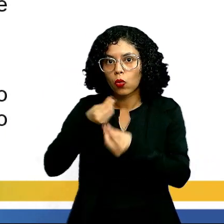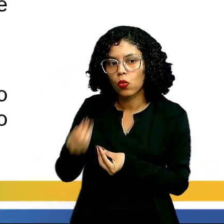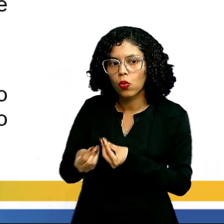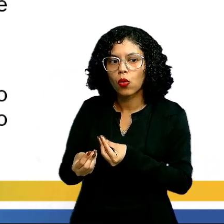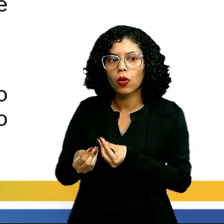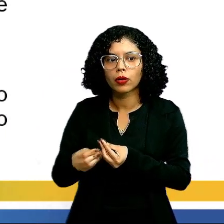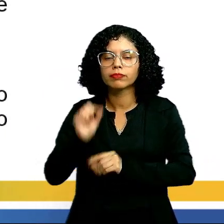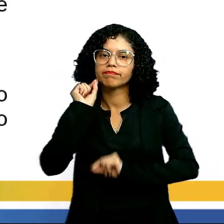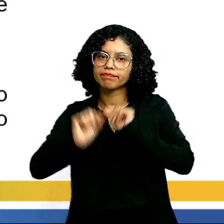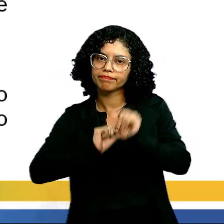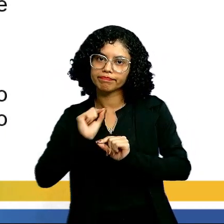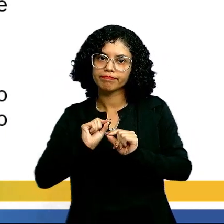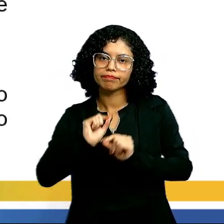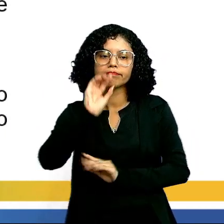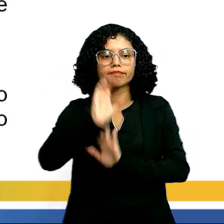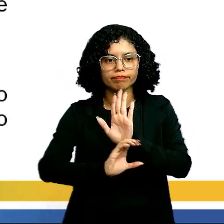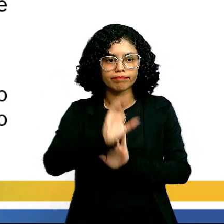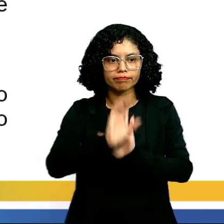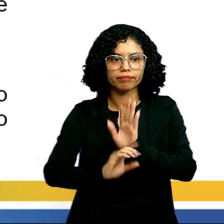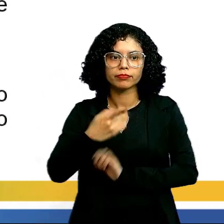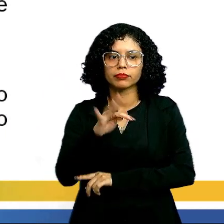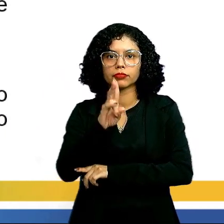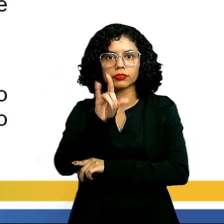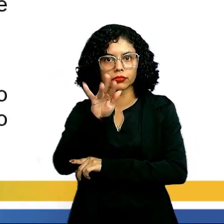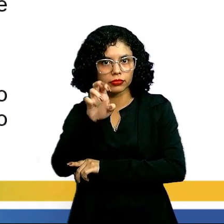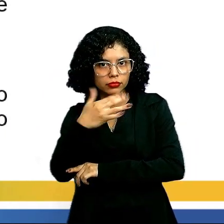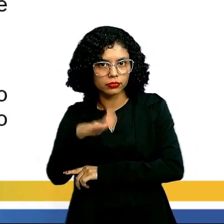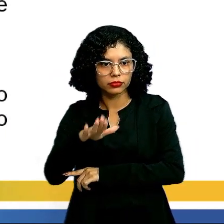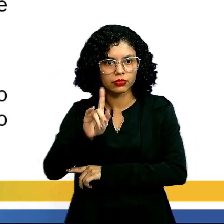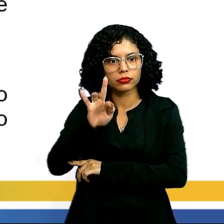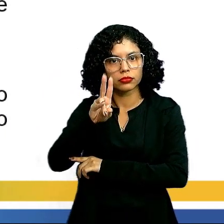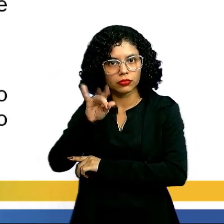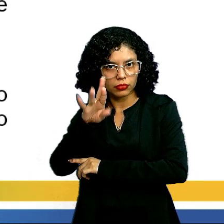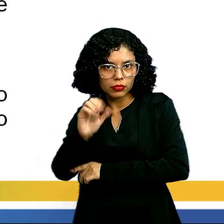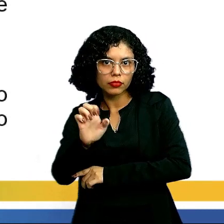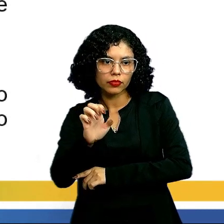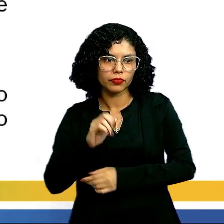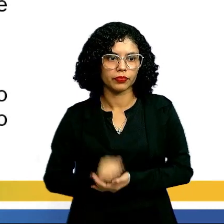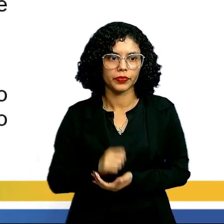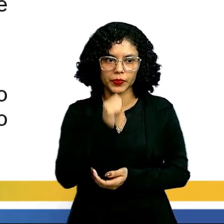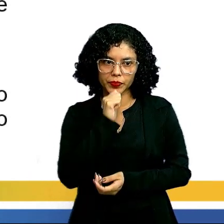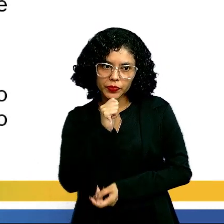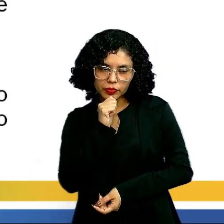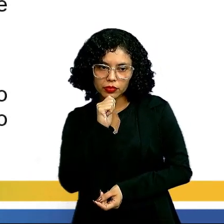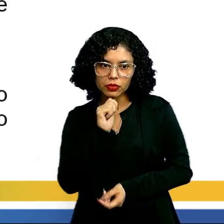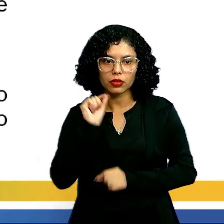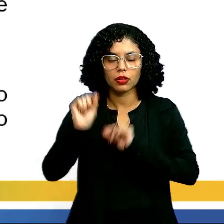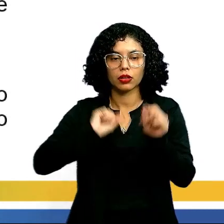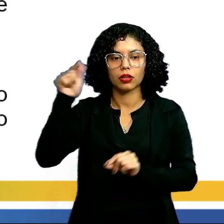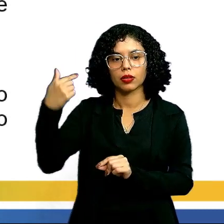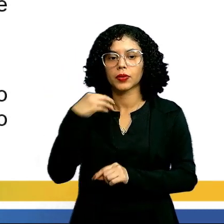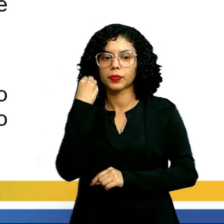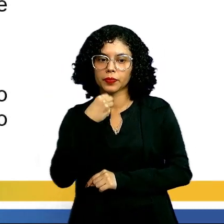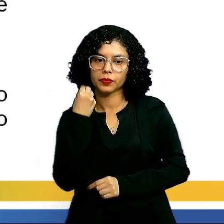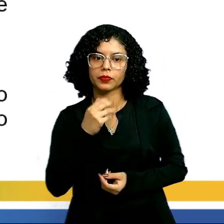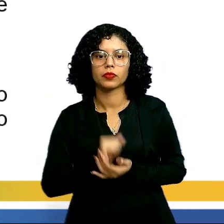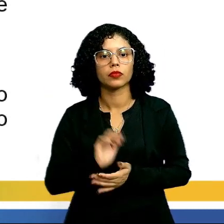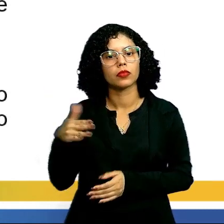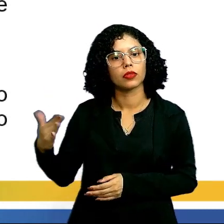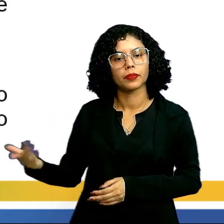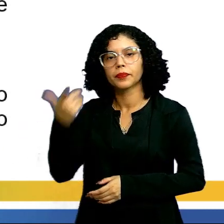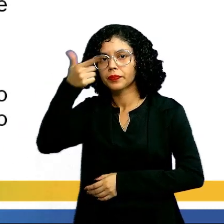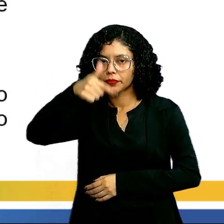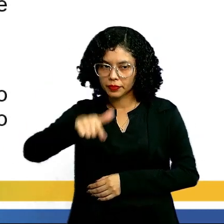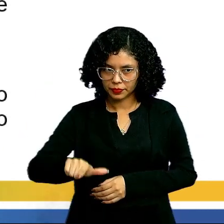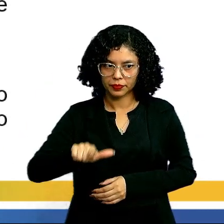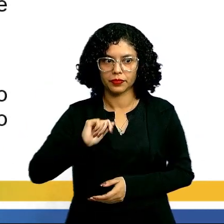Veja o que é probabilidade aleatória. A probabilidade aleatória é aquele experimento